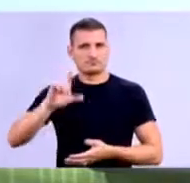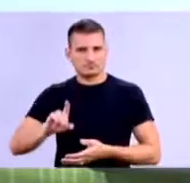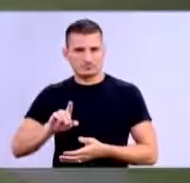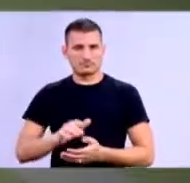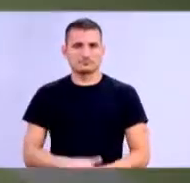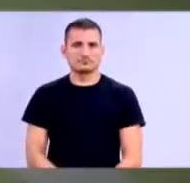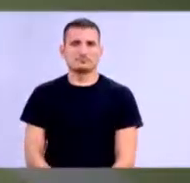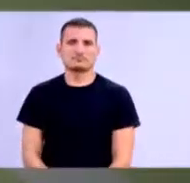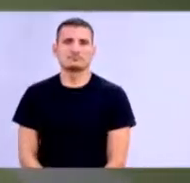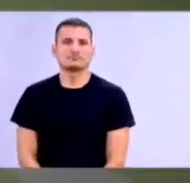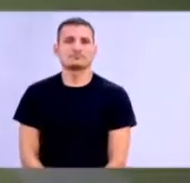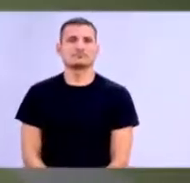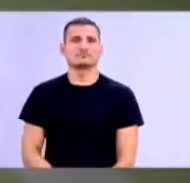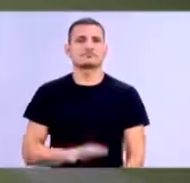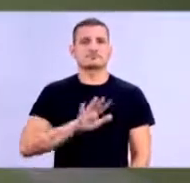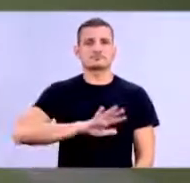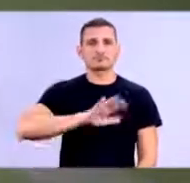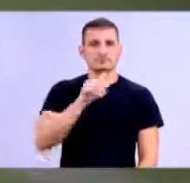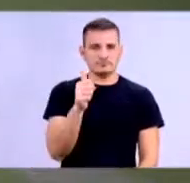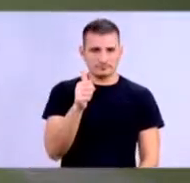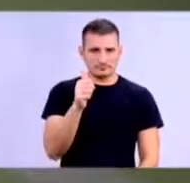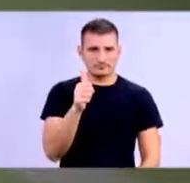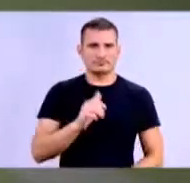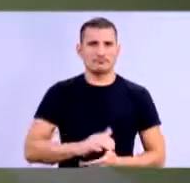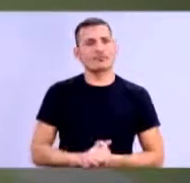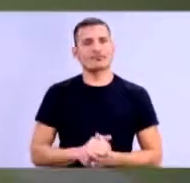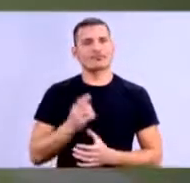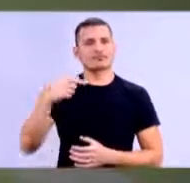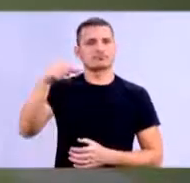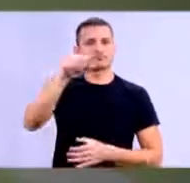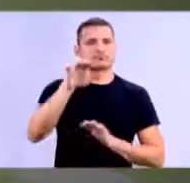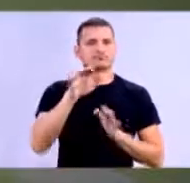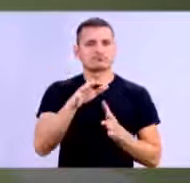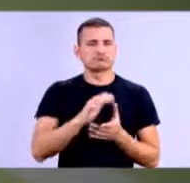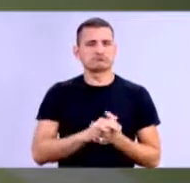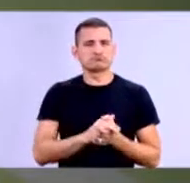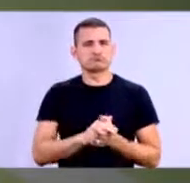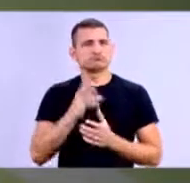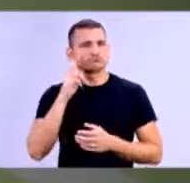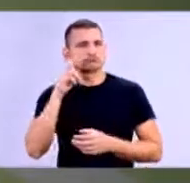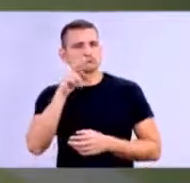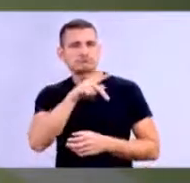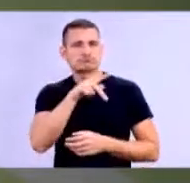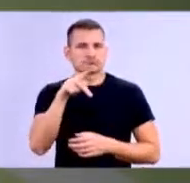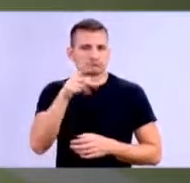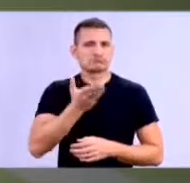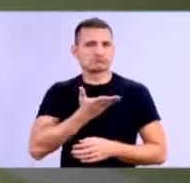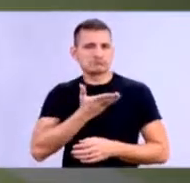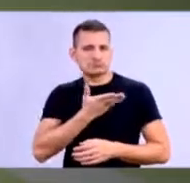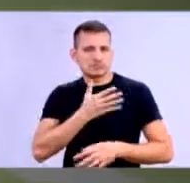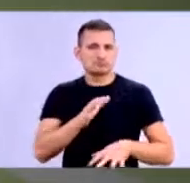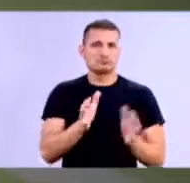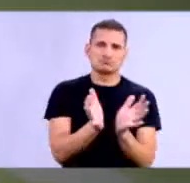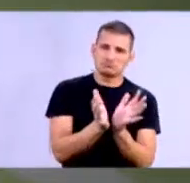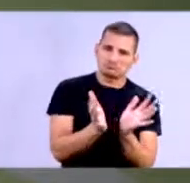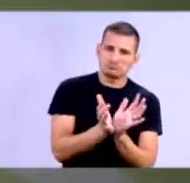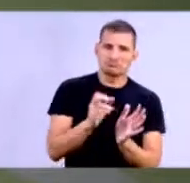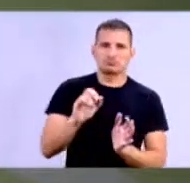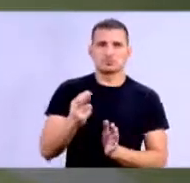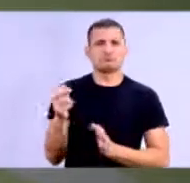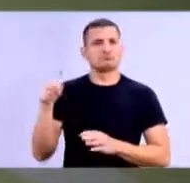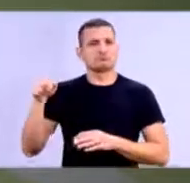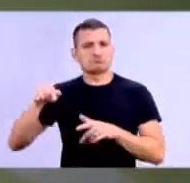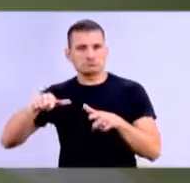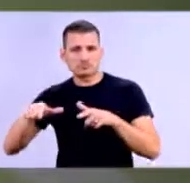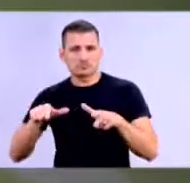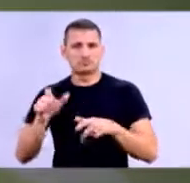lá? Olá! Acho que você já ouviu várias vezes os professores, colegas de turma ou até mesmo no trabalho